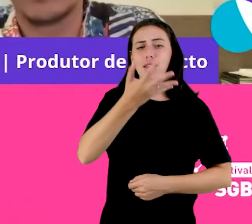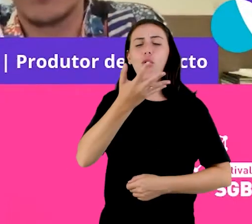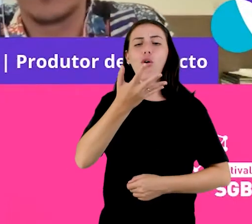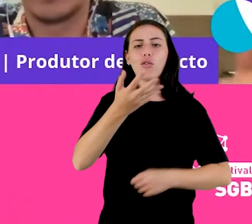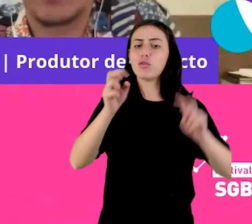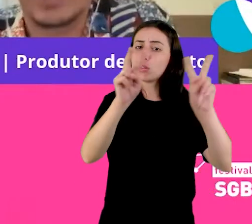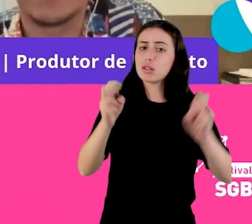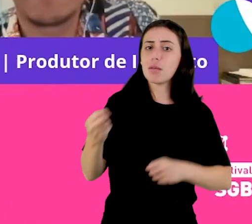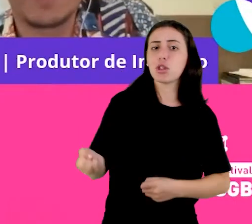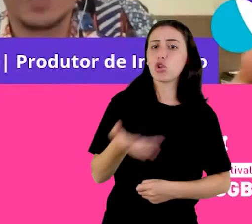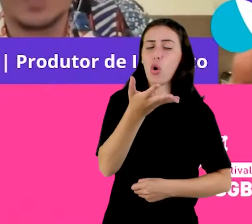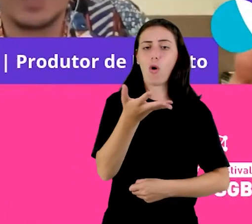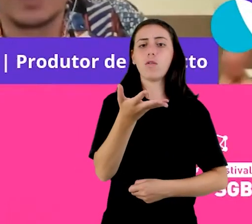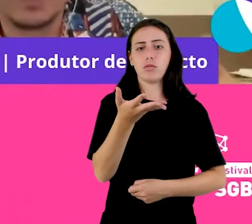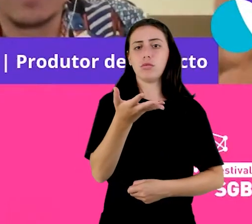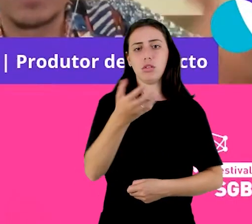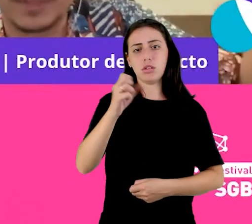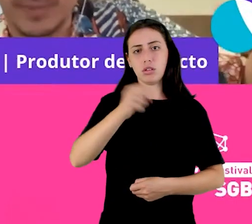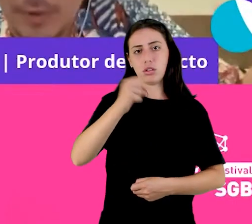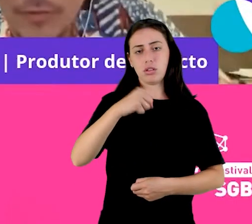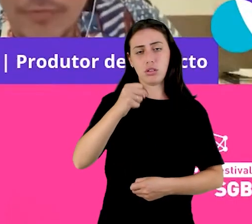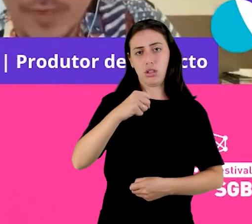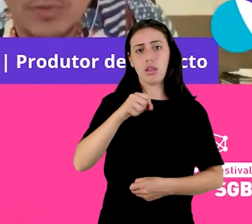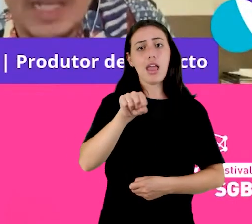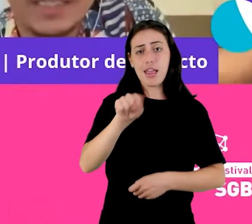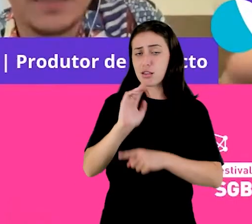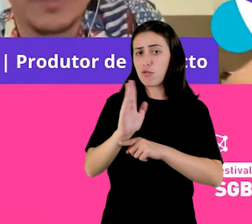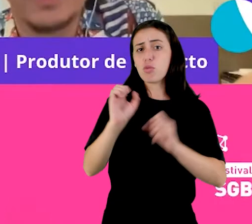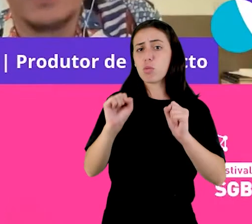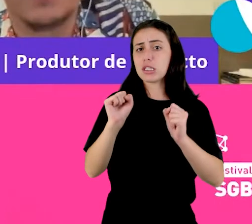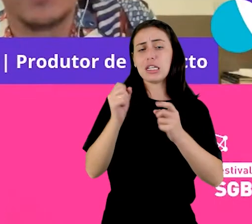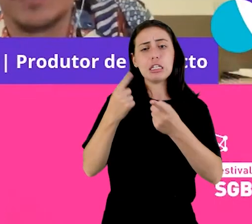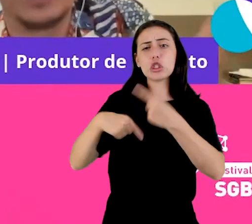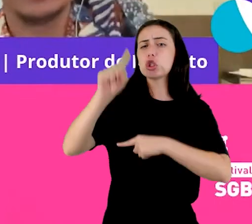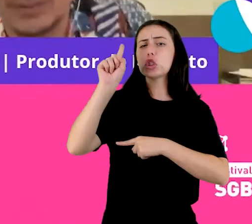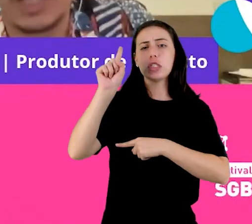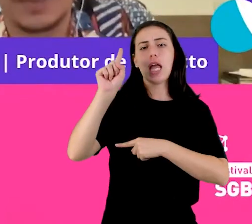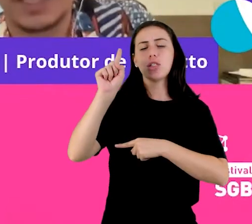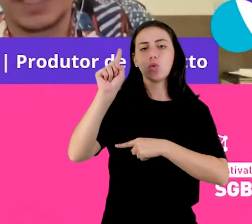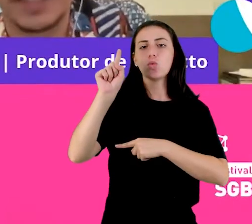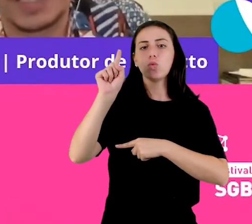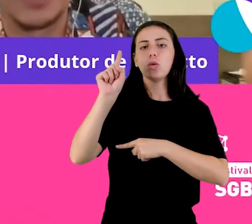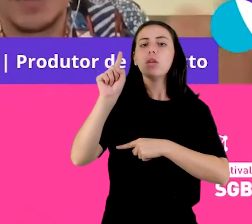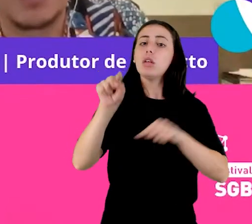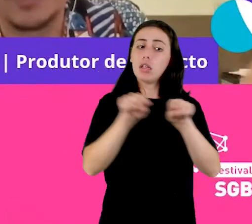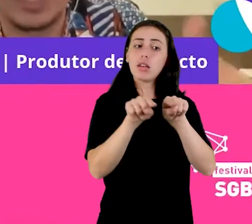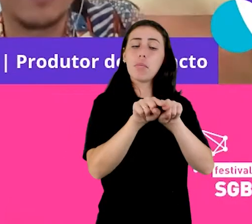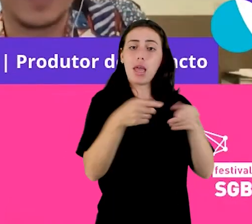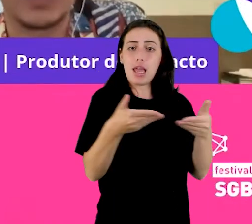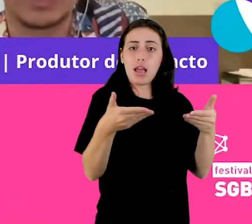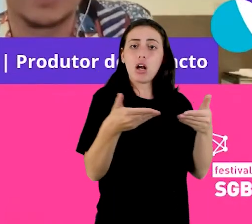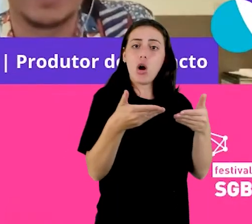Né? O Limiar é um filme que qualquer... é um filme atualíssimo e poderia estar no cinema, se a gente tivesse tanto cinema agora,